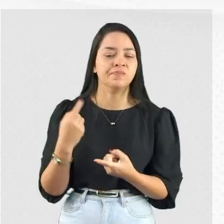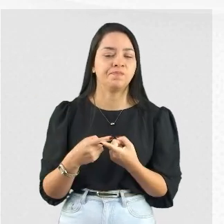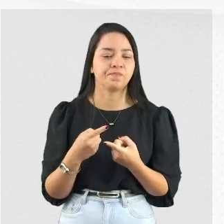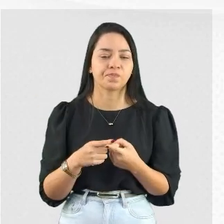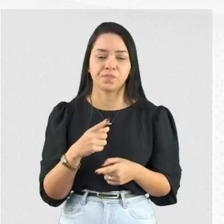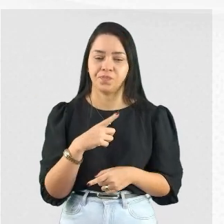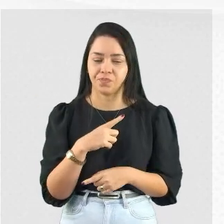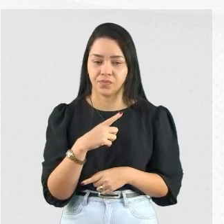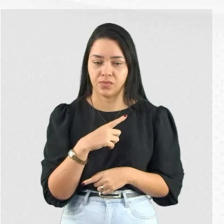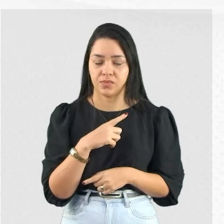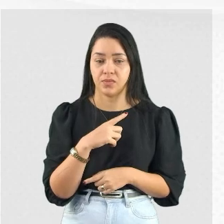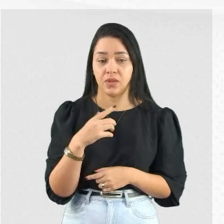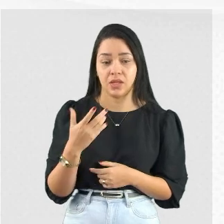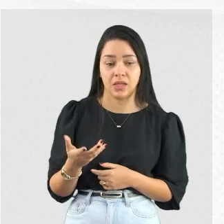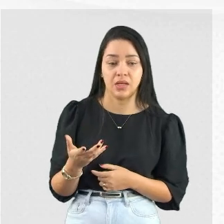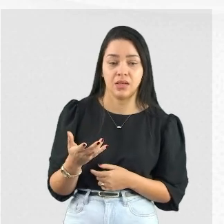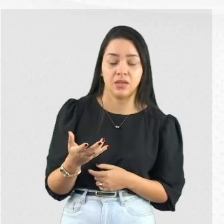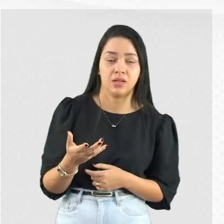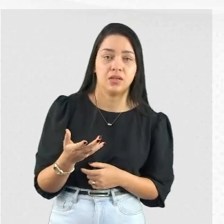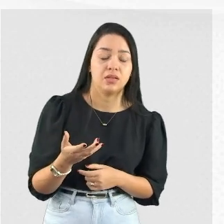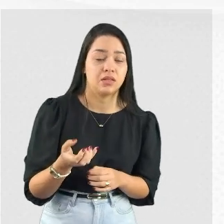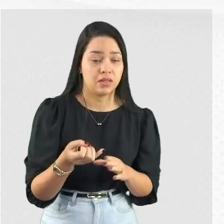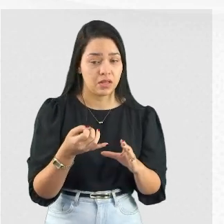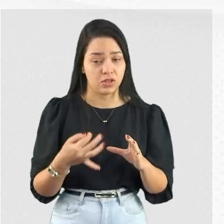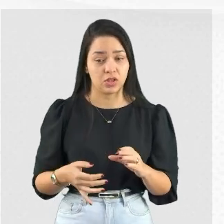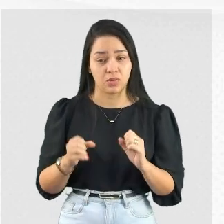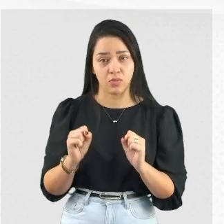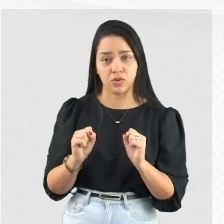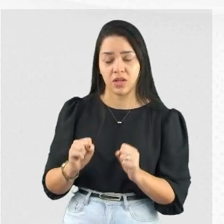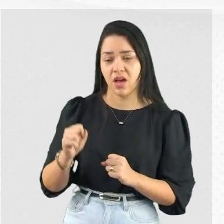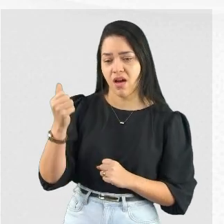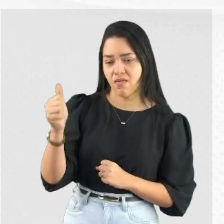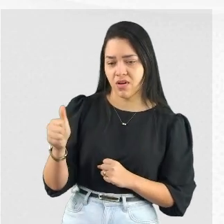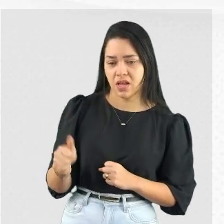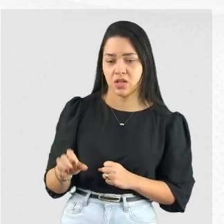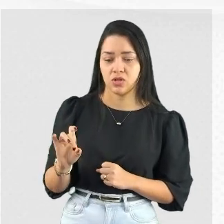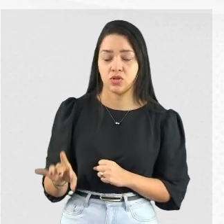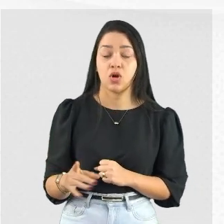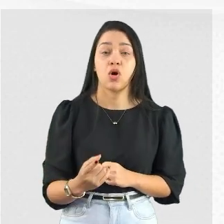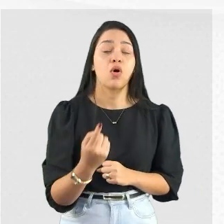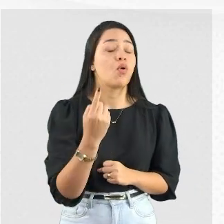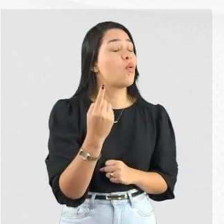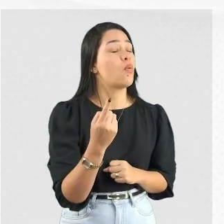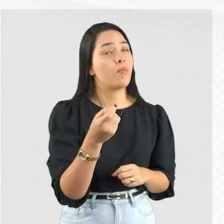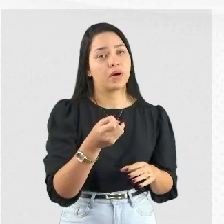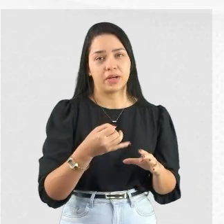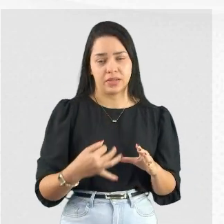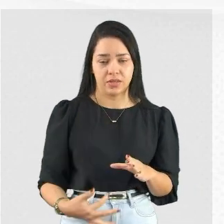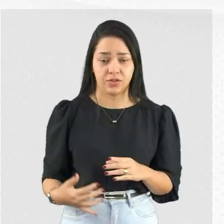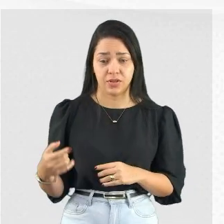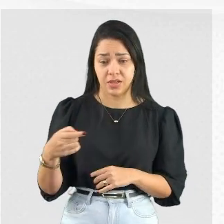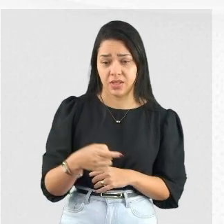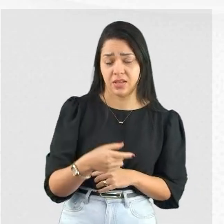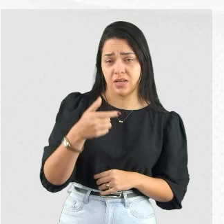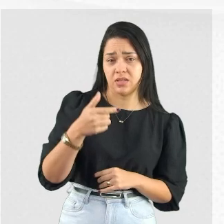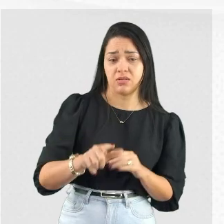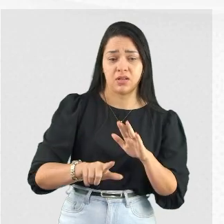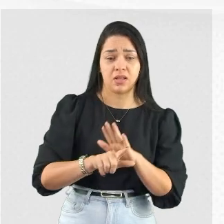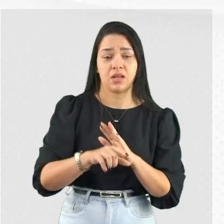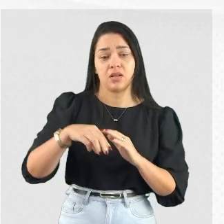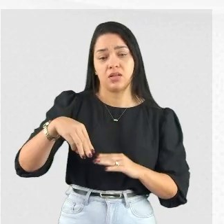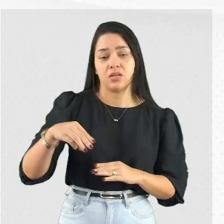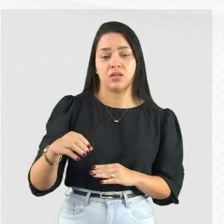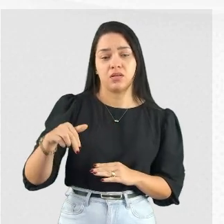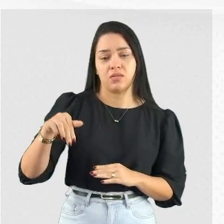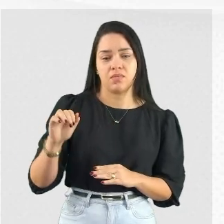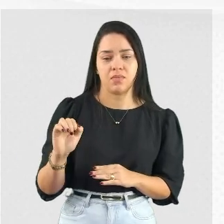uma formação eu tinha menos características para avaliar. Eu só tinha uma característica. E aqui, na segunda lei de Mendel, pessoal, eu